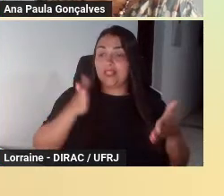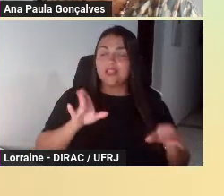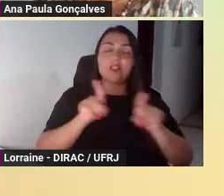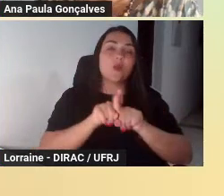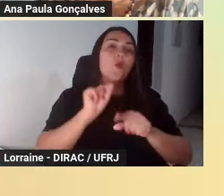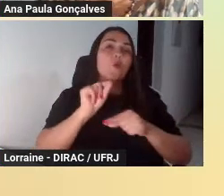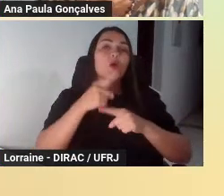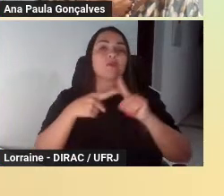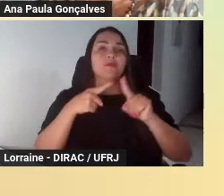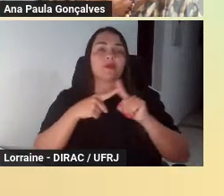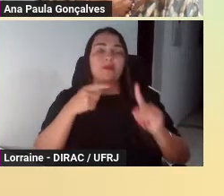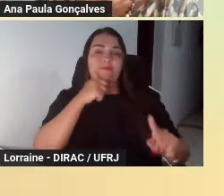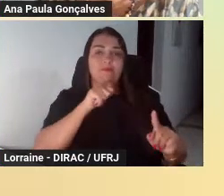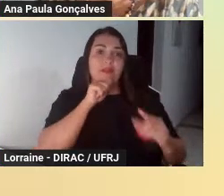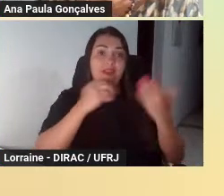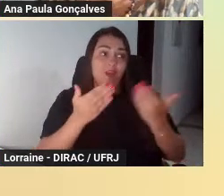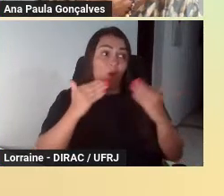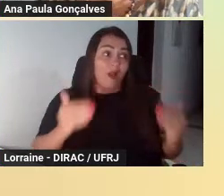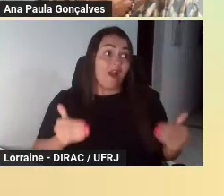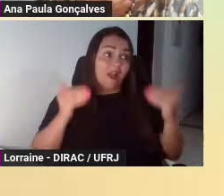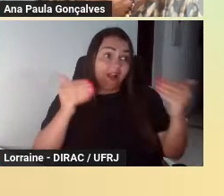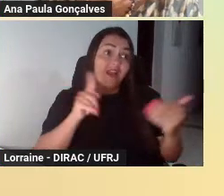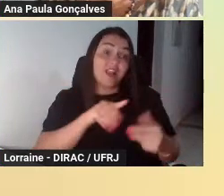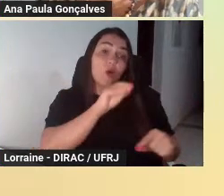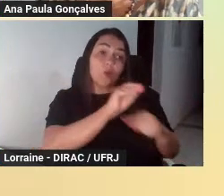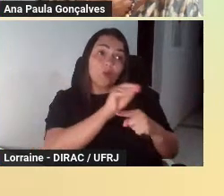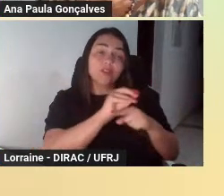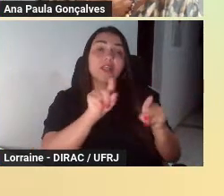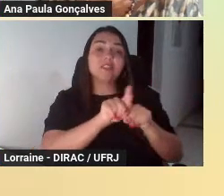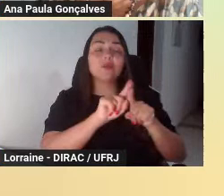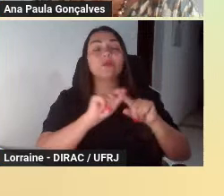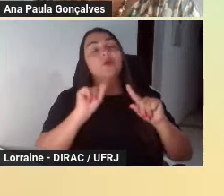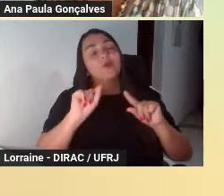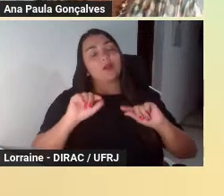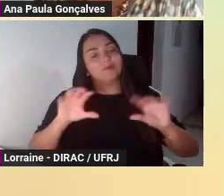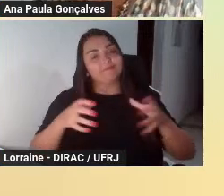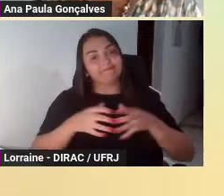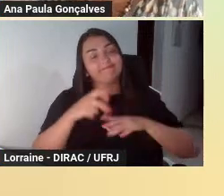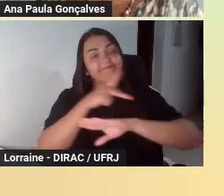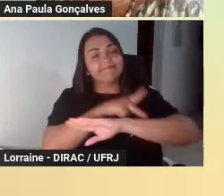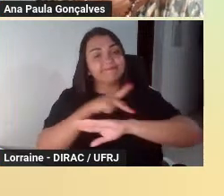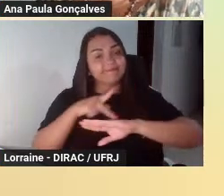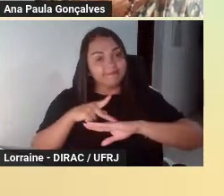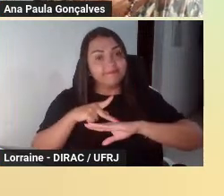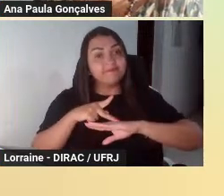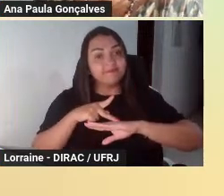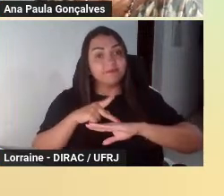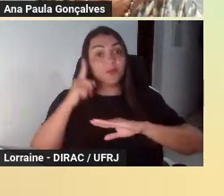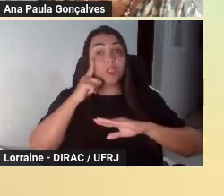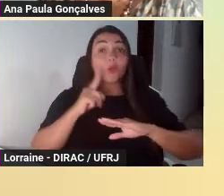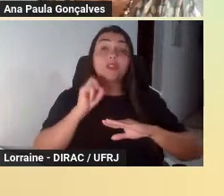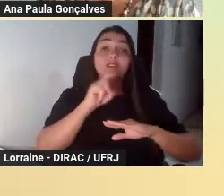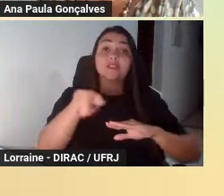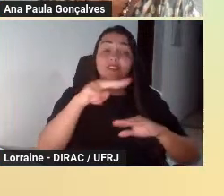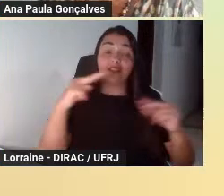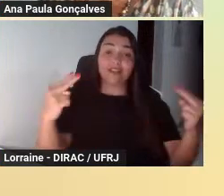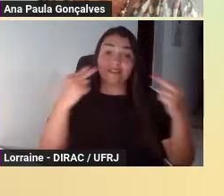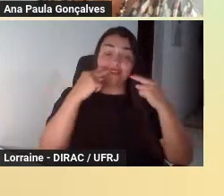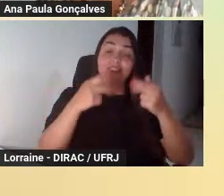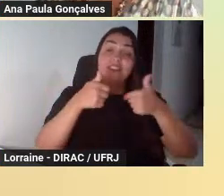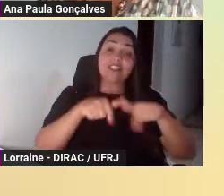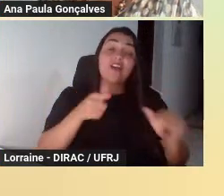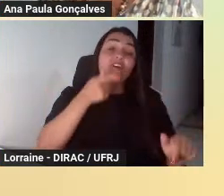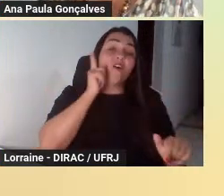para além da maternidade agora, é cuidar desses residentes pedagógicos. Não sei se algum deles está me assistindo, mas estivemos juntos